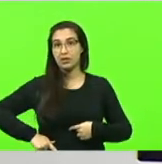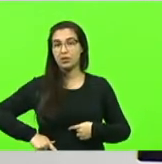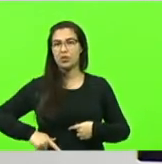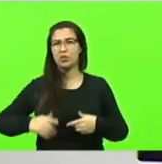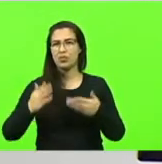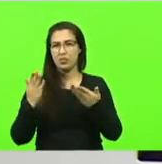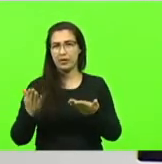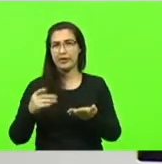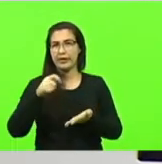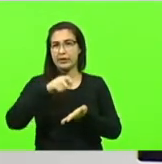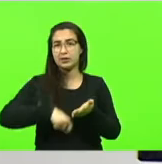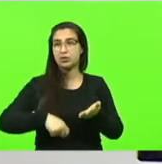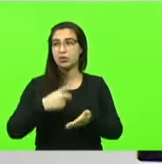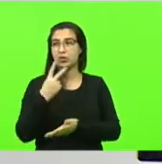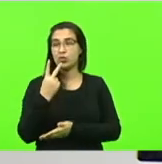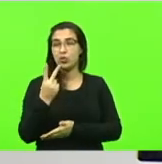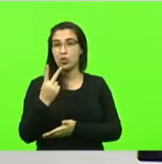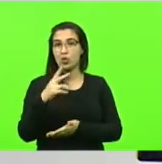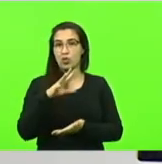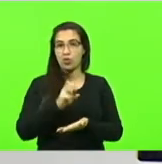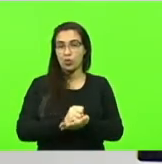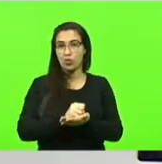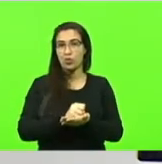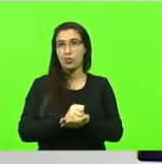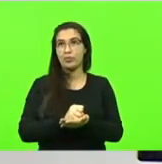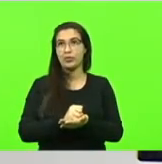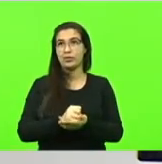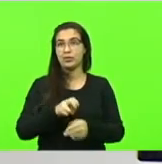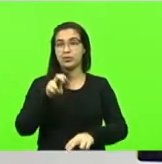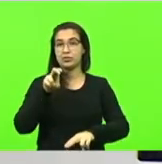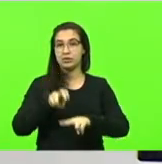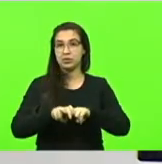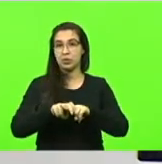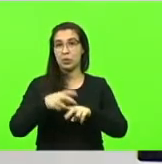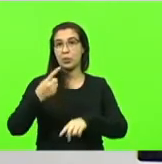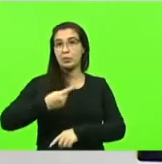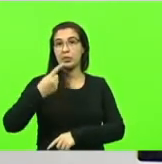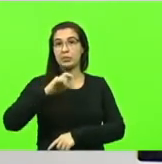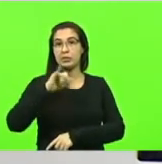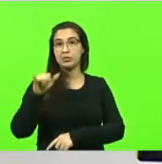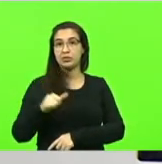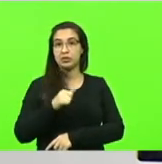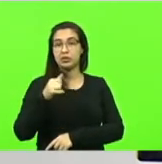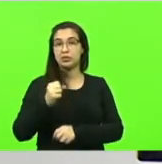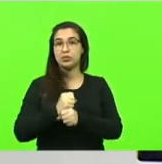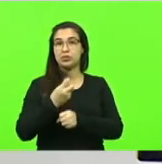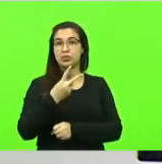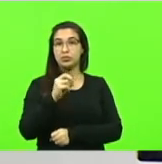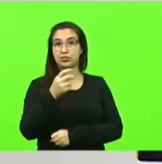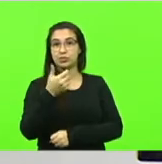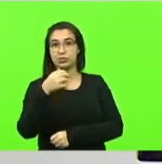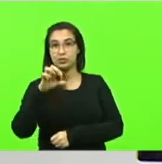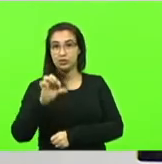o governador assinou dois documentos como governador. Sentou no dia 1 de janeiro de 2019 na cadeira e assinou dois documentos. O primeiro